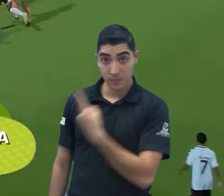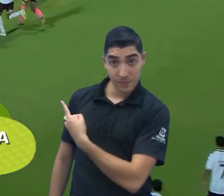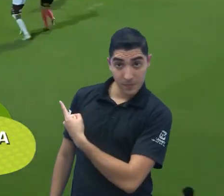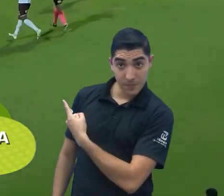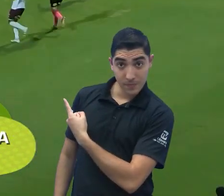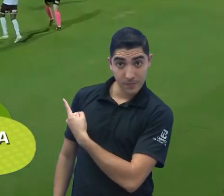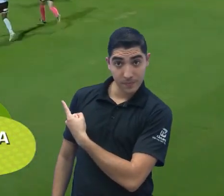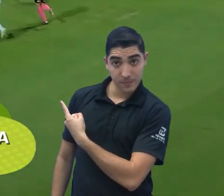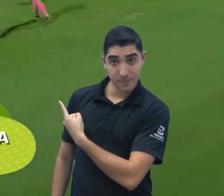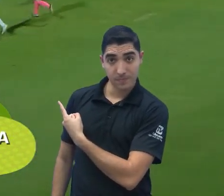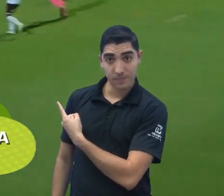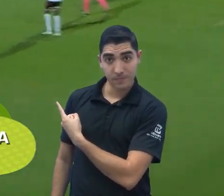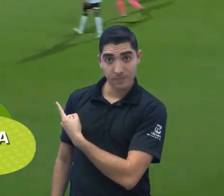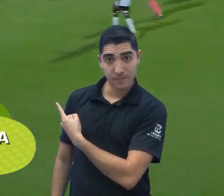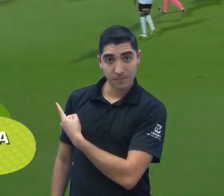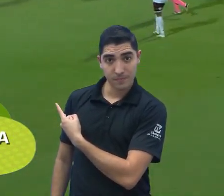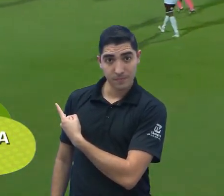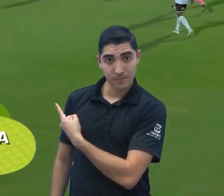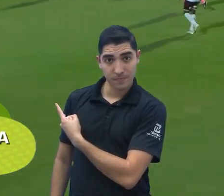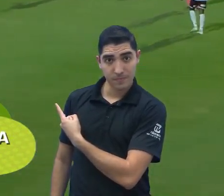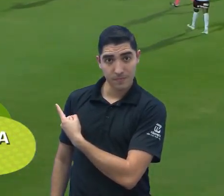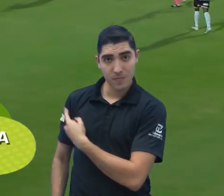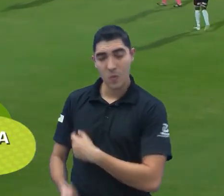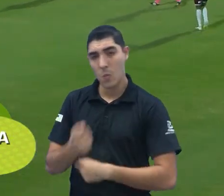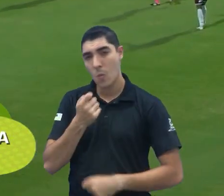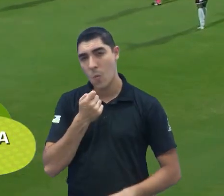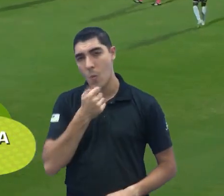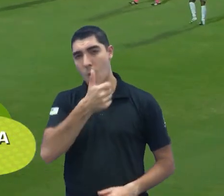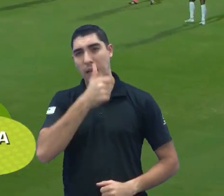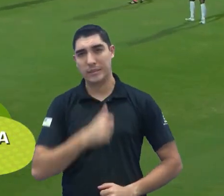placar com esse chutaço.